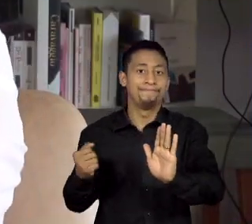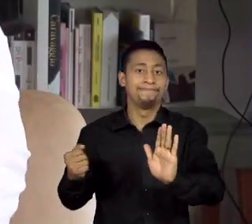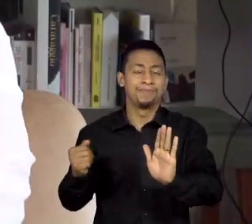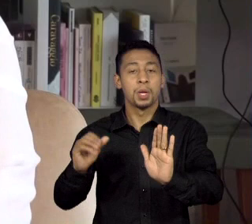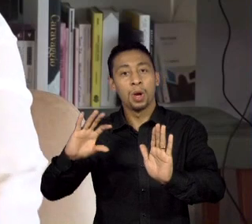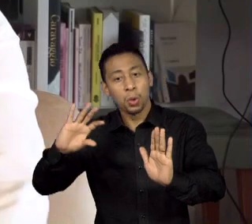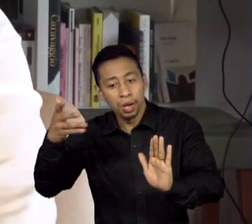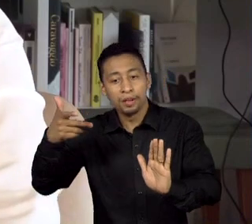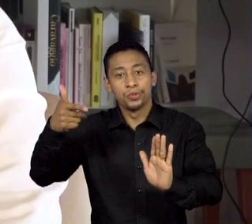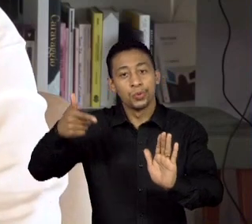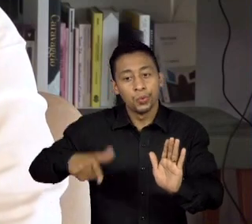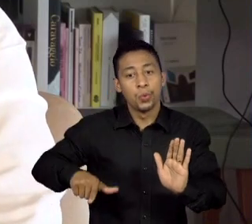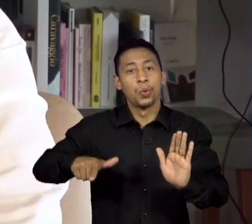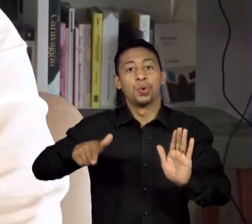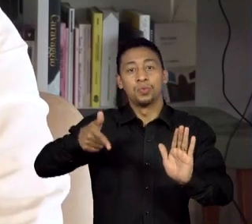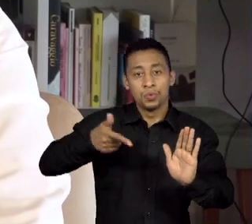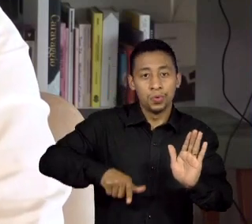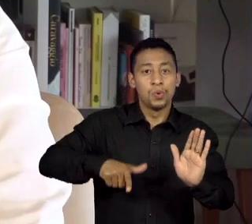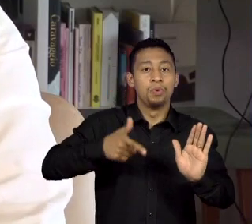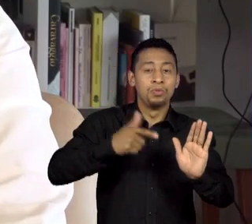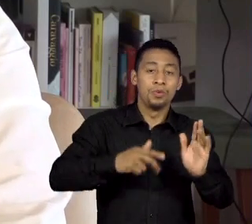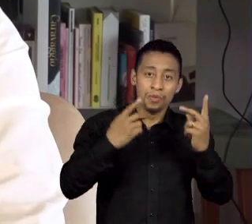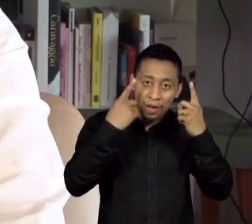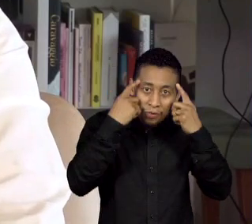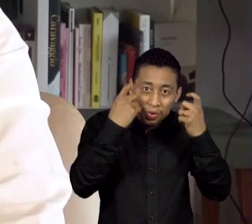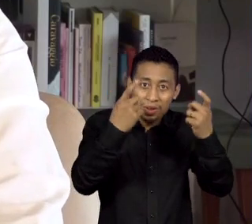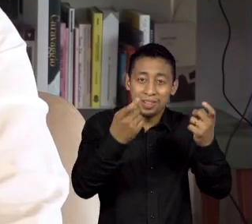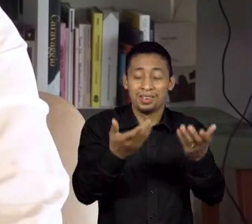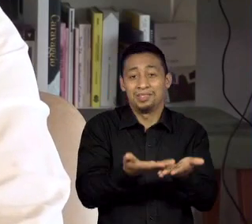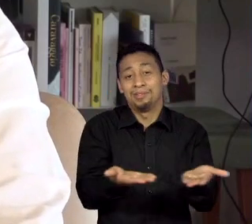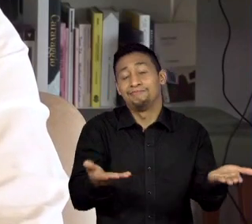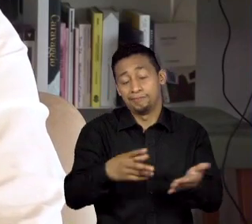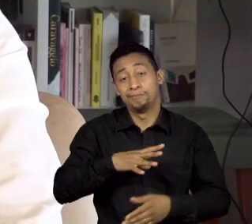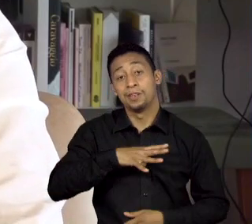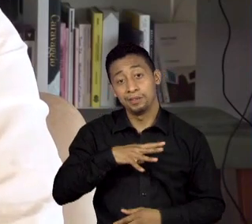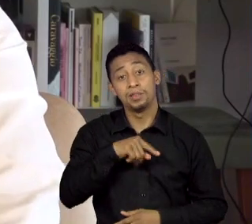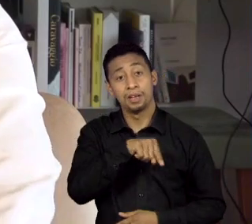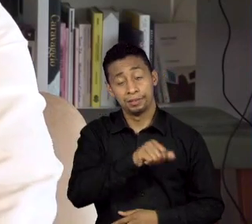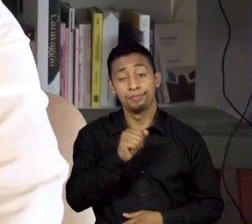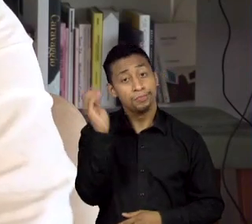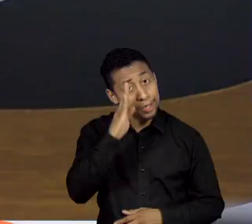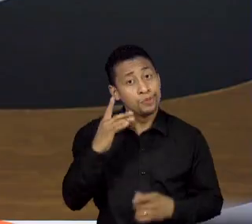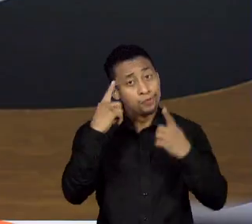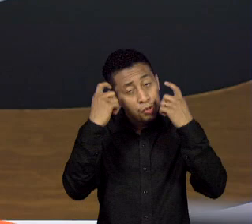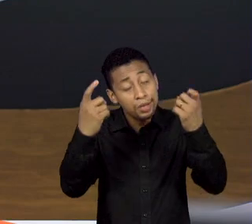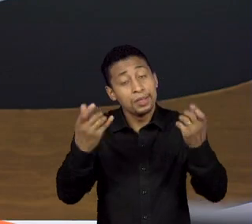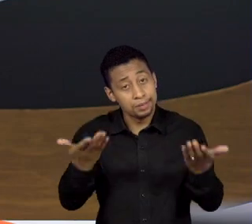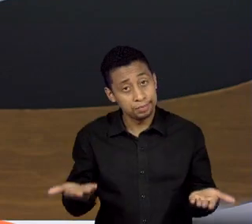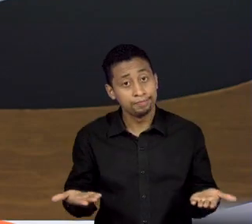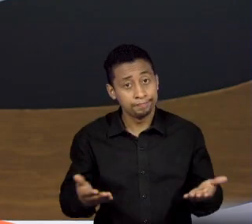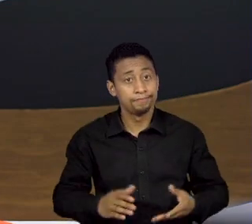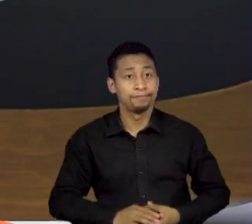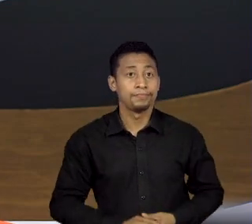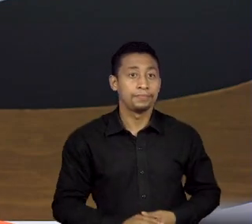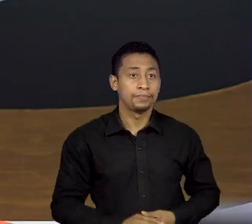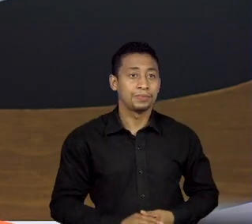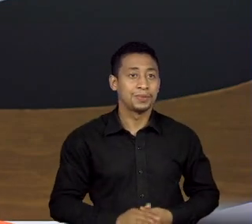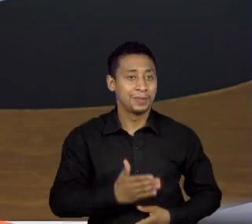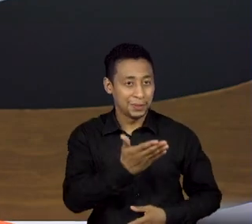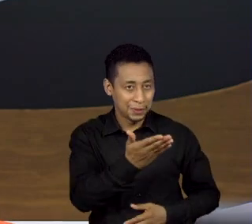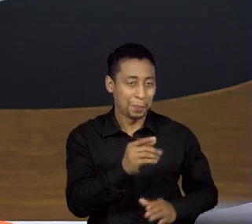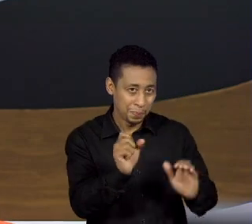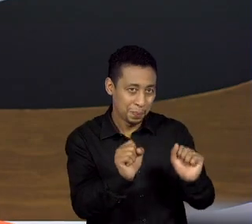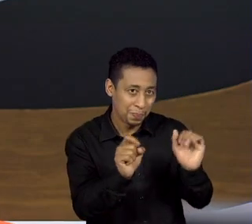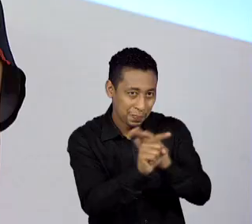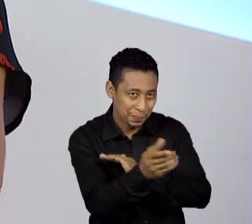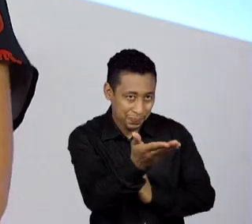acontece novamente com a violência urbana, né? O Brasil é um país muito violento, né? Marina, agora, e aí o Jorge tem a oportunidade de falar